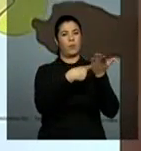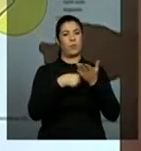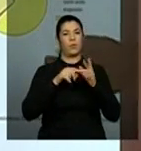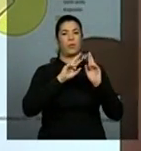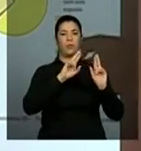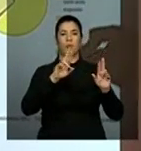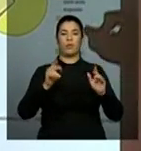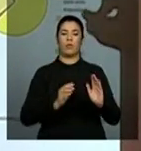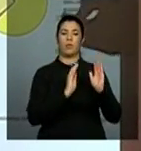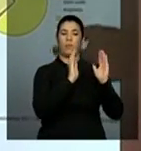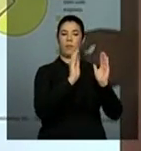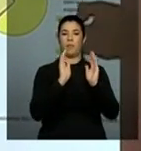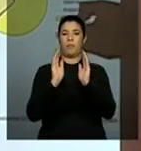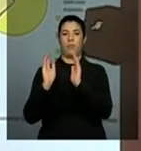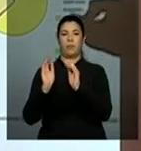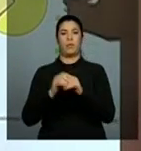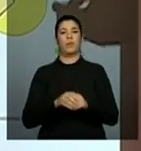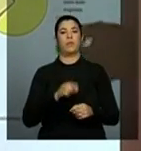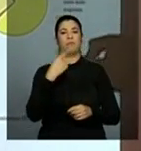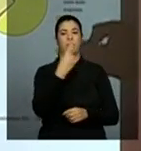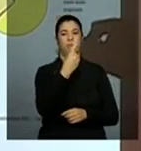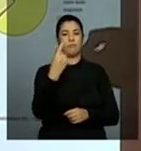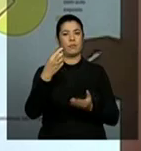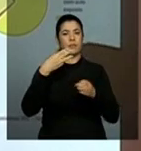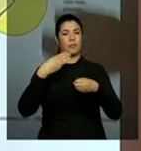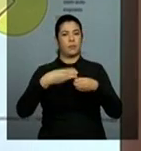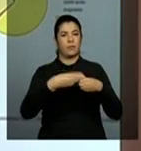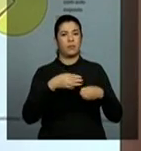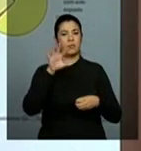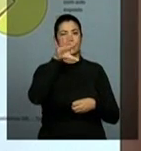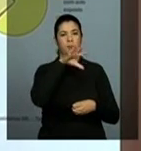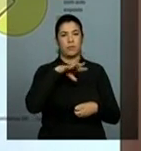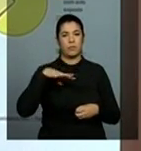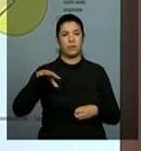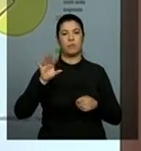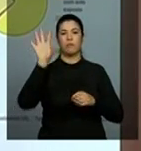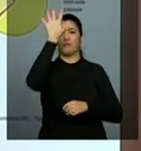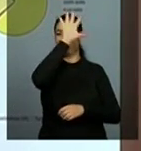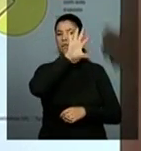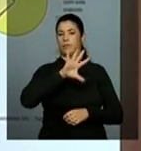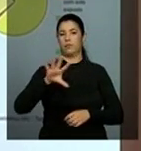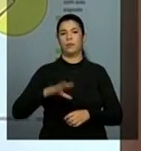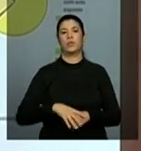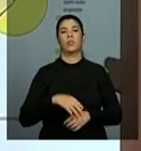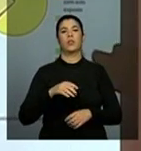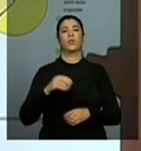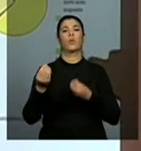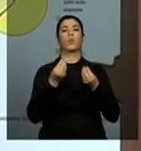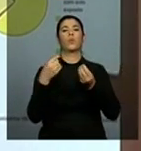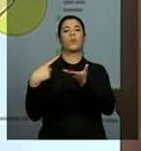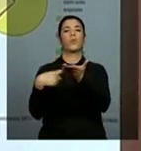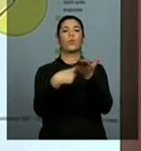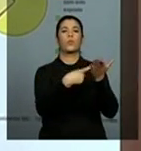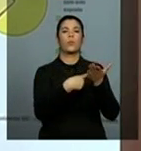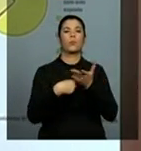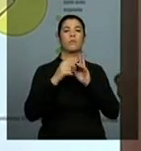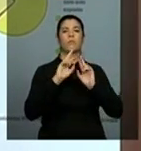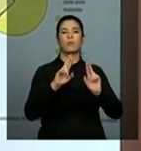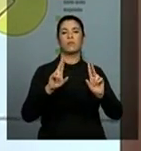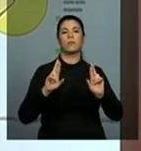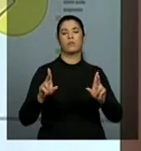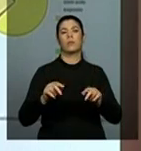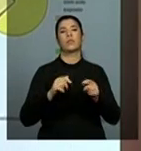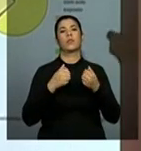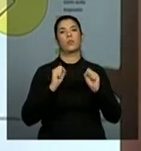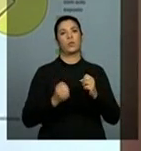que foram levantadas, por município, por região, em toda a área, com as combinações mais variadas, abrindo